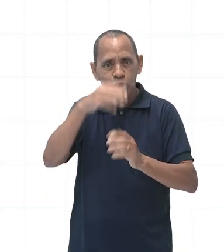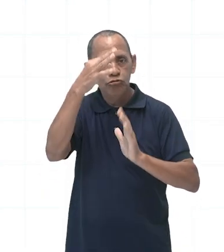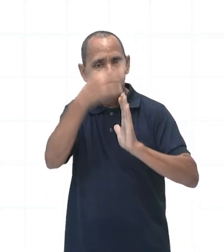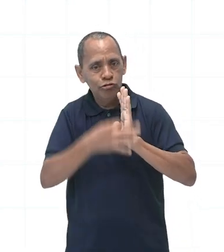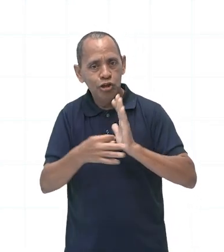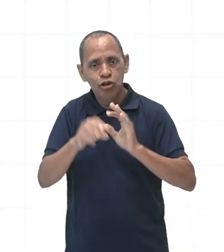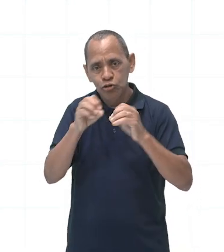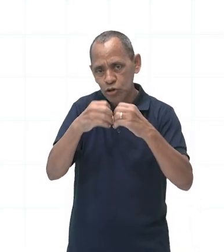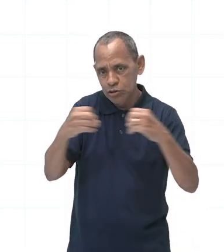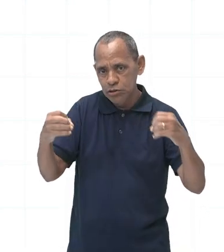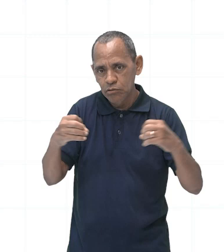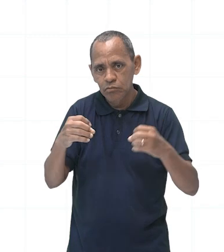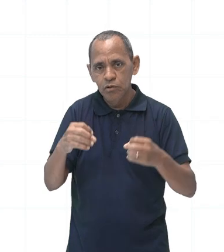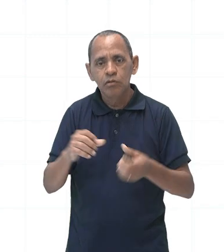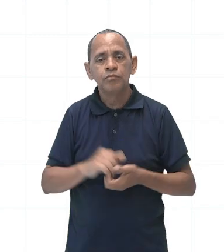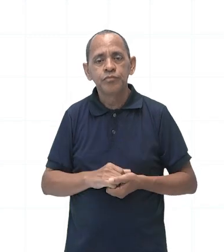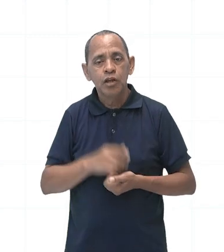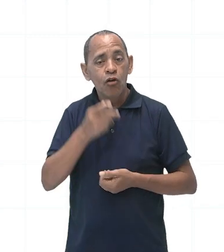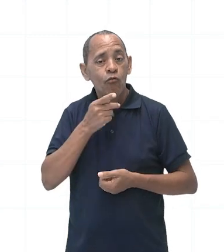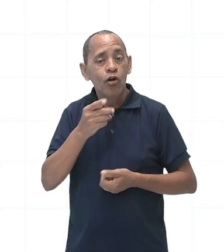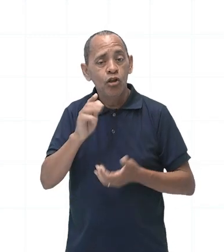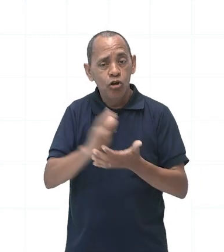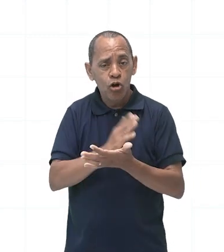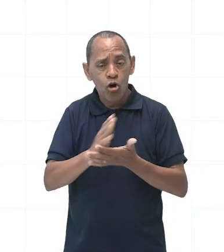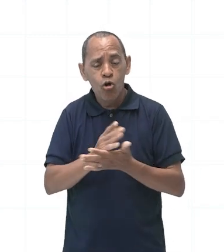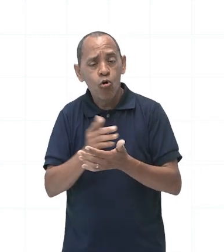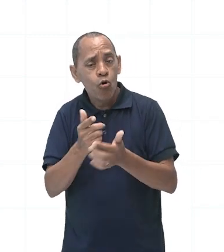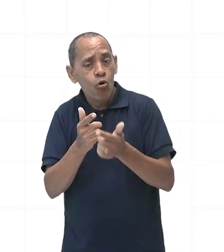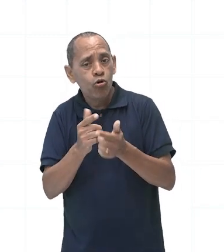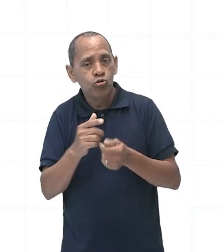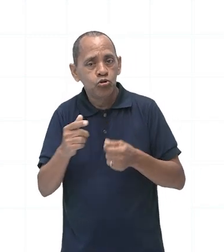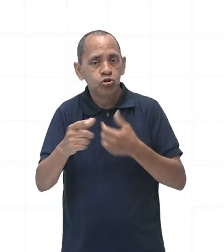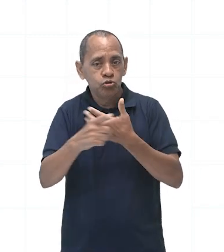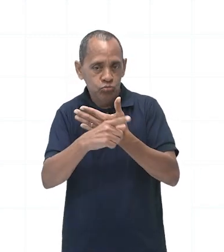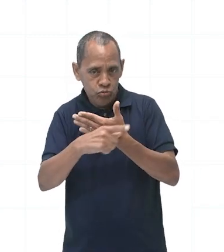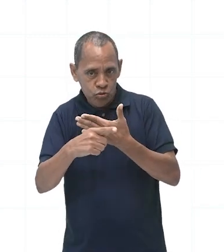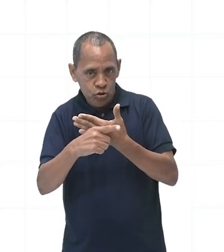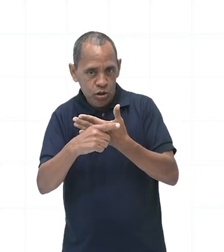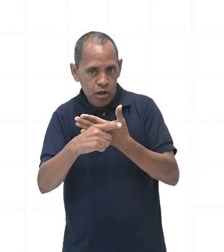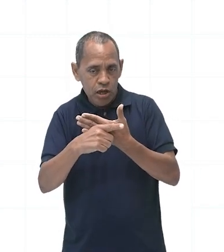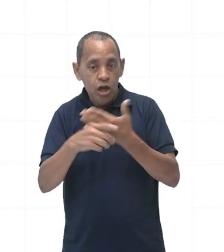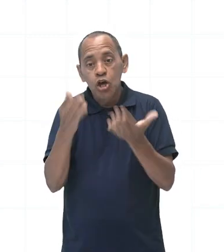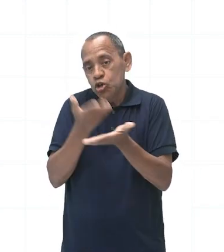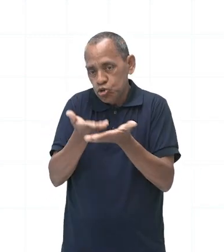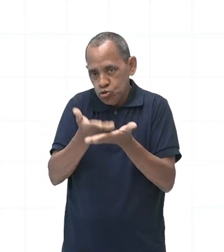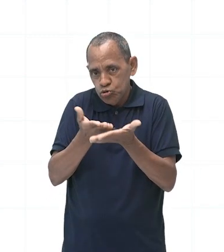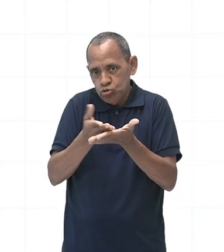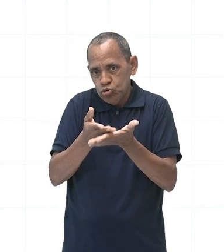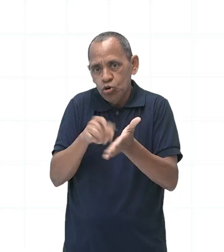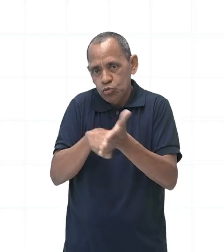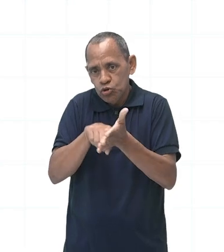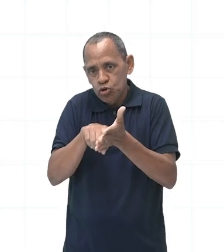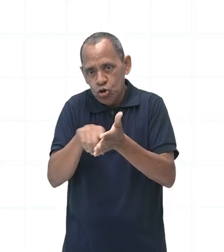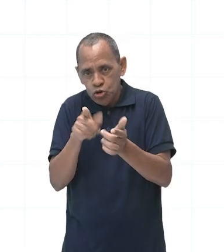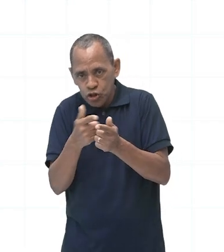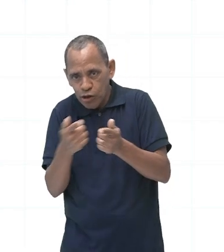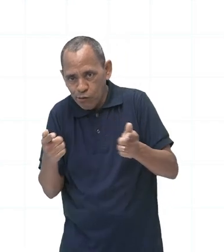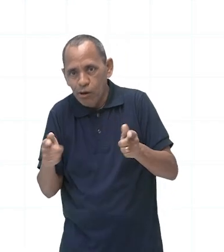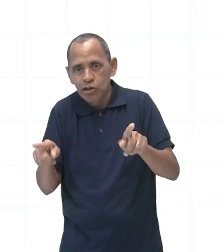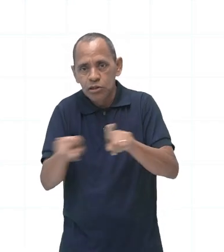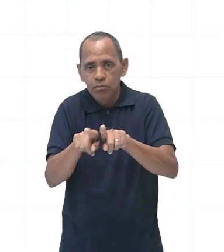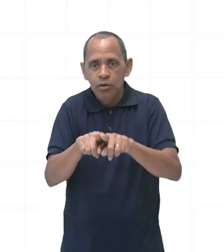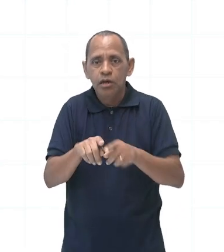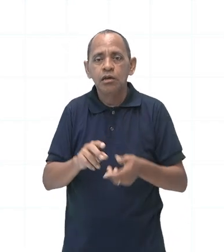oração. Então, lembra que eu falei? Alguns gramáticos consideram, e é importante que a gente traga para vocês essas divergências gramaticais,